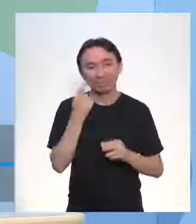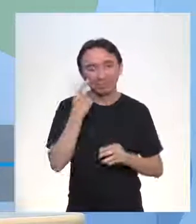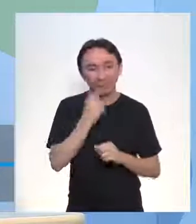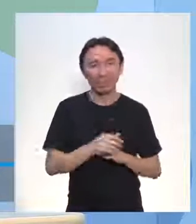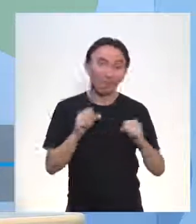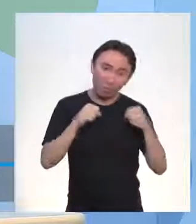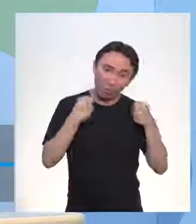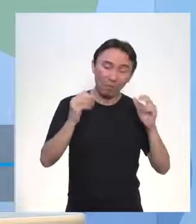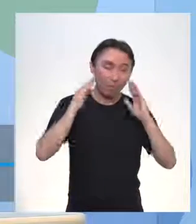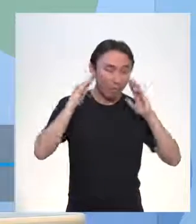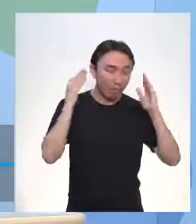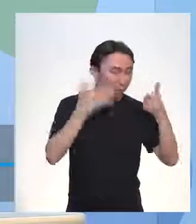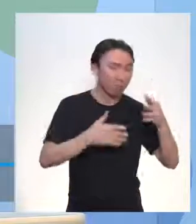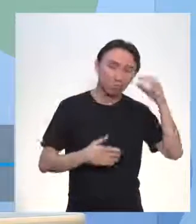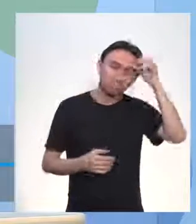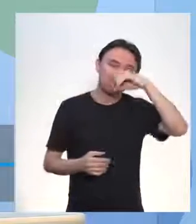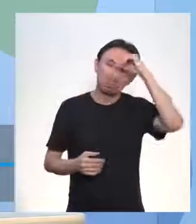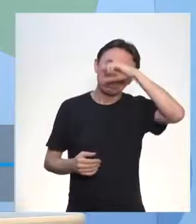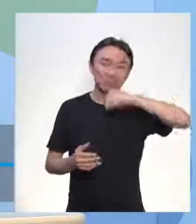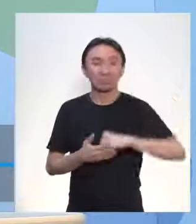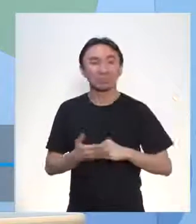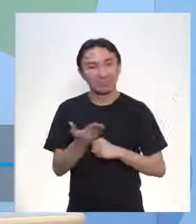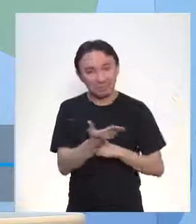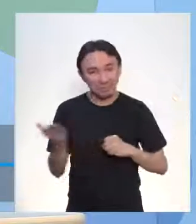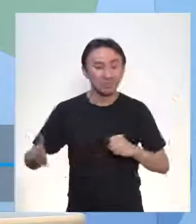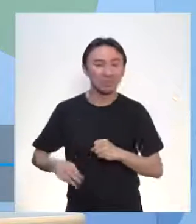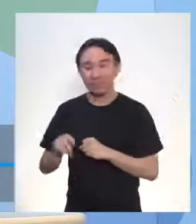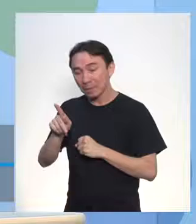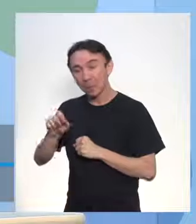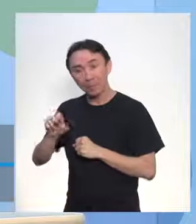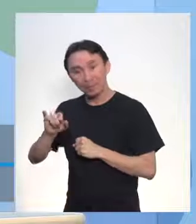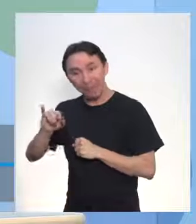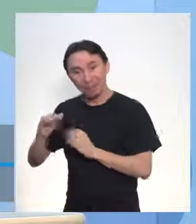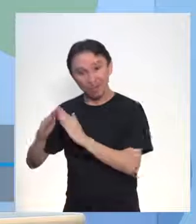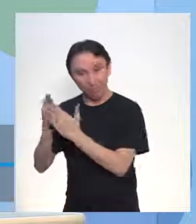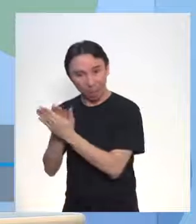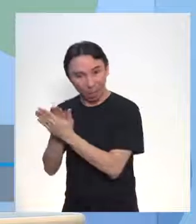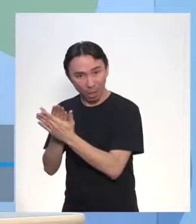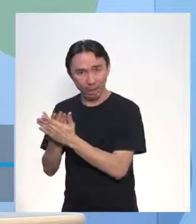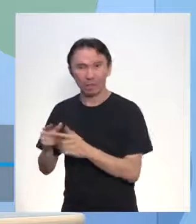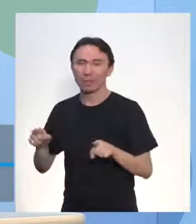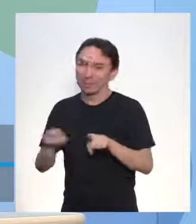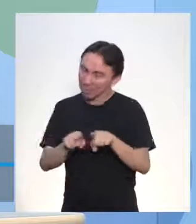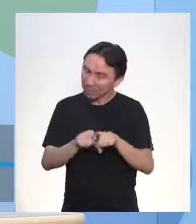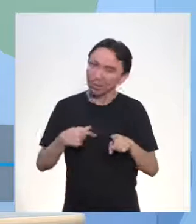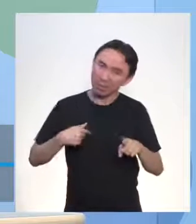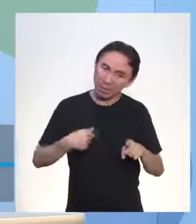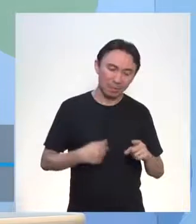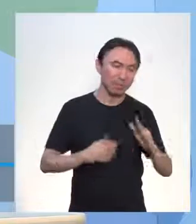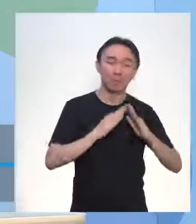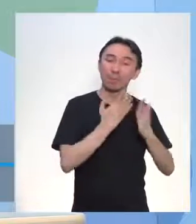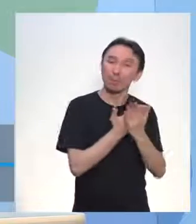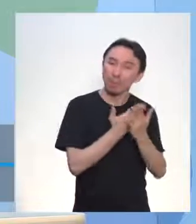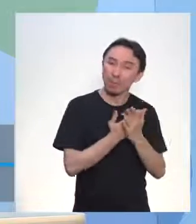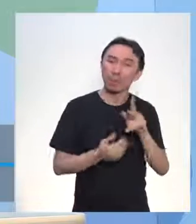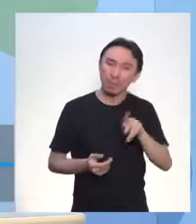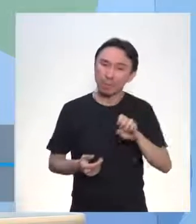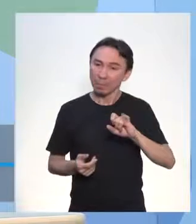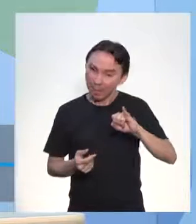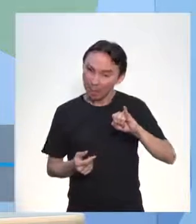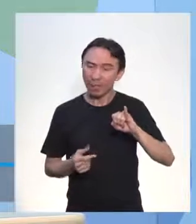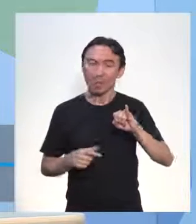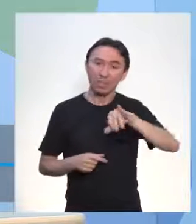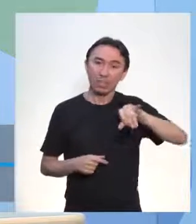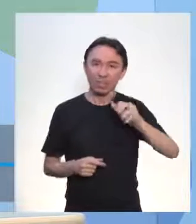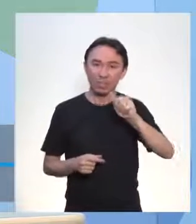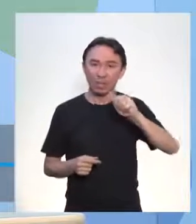É isso que a gente precisa. Professores da PEI, vi muito se manifestando aqui. Também sou professor de PEI, sou da PEI Giacomo. Estou muito feliz